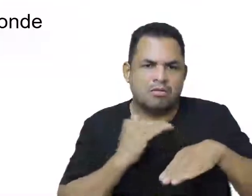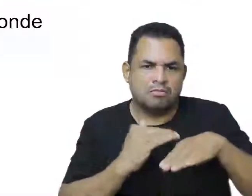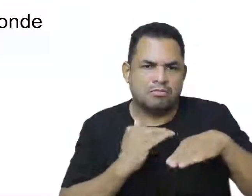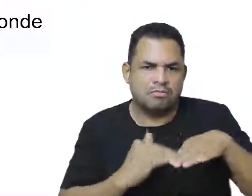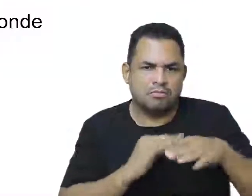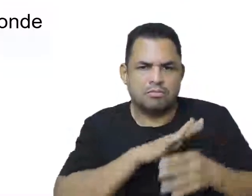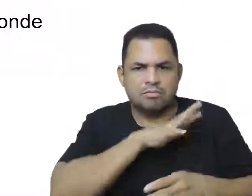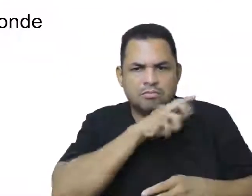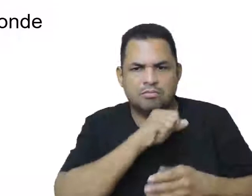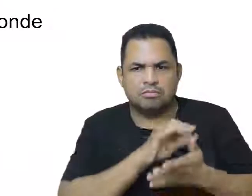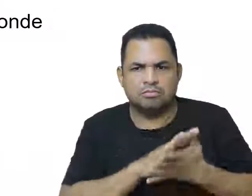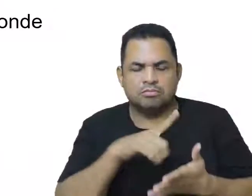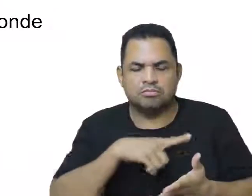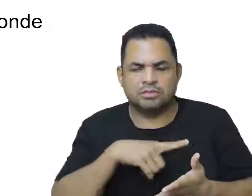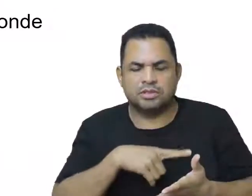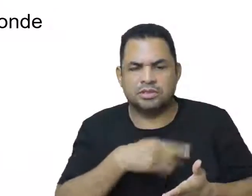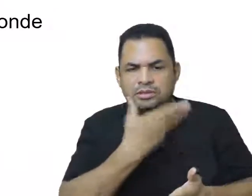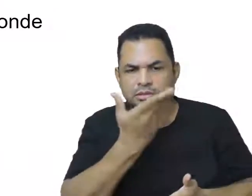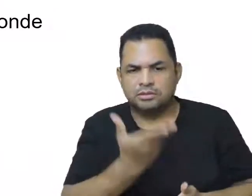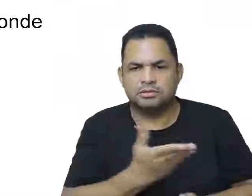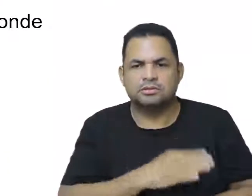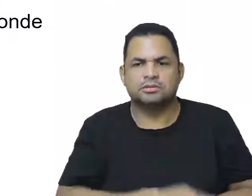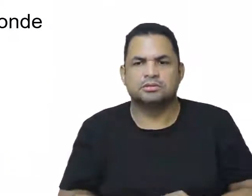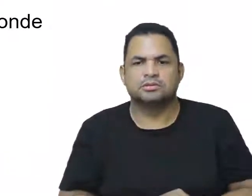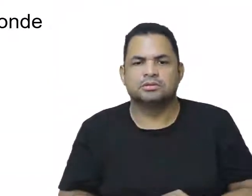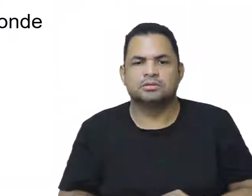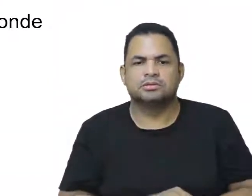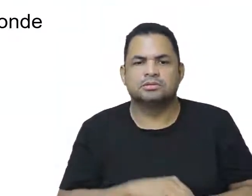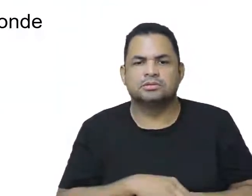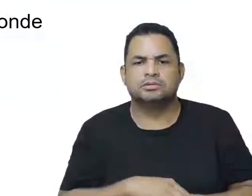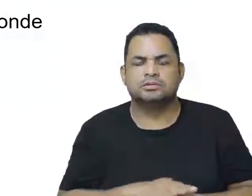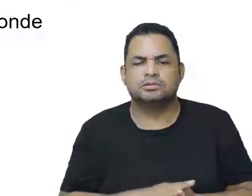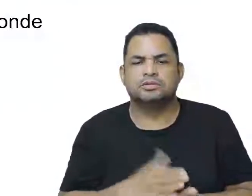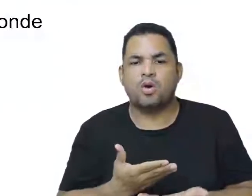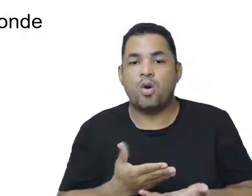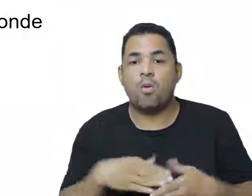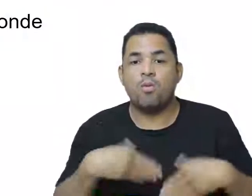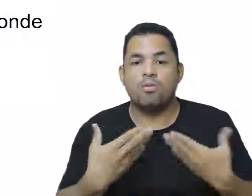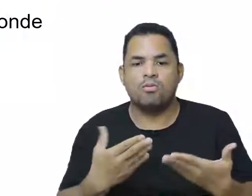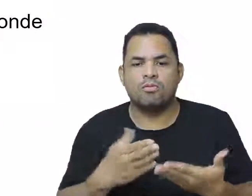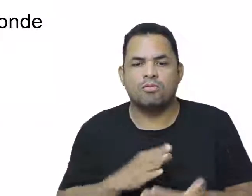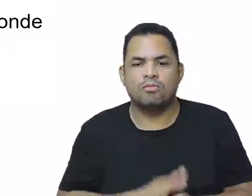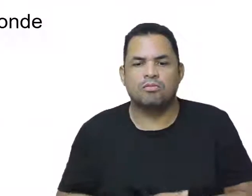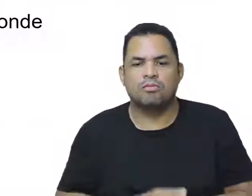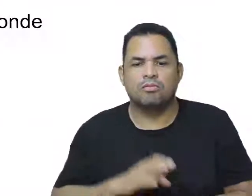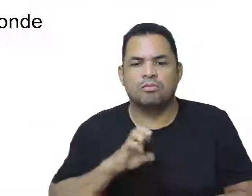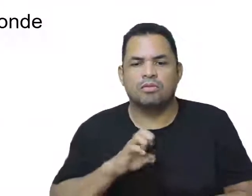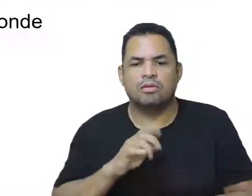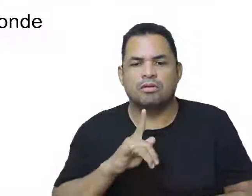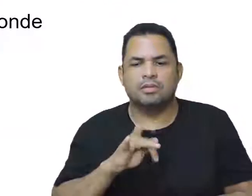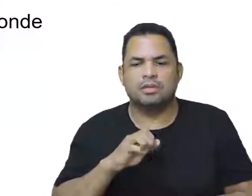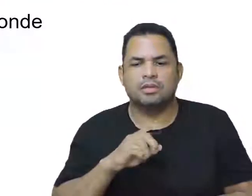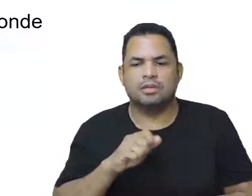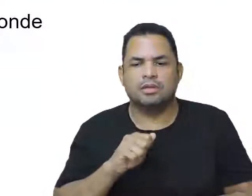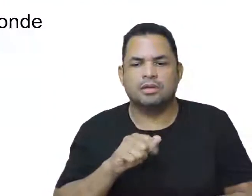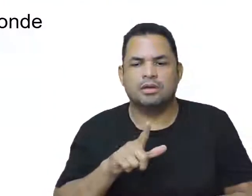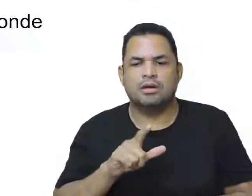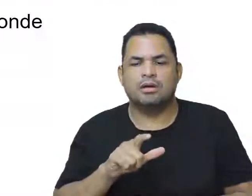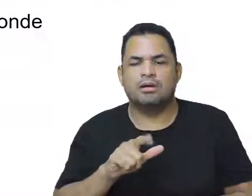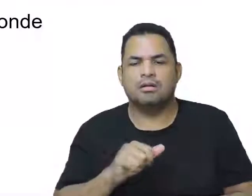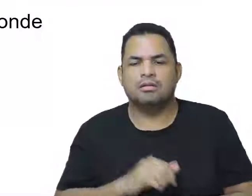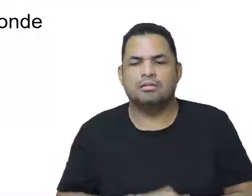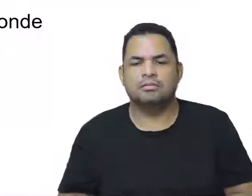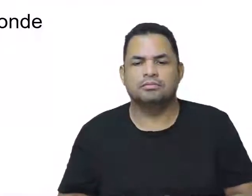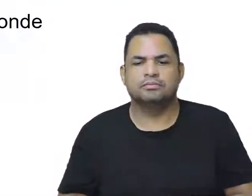animais são revestidas por esse tecido. Qual tecido a gente está falando, pessoal? Epitelial.